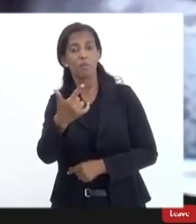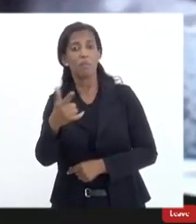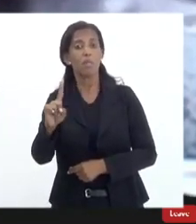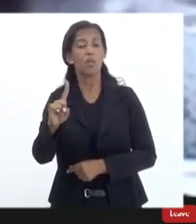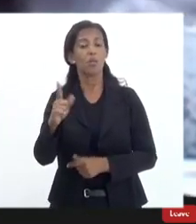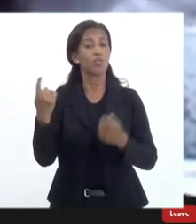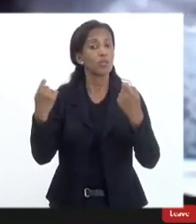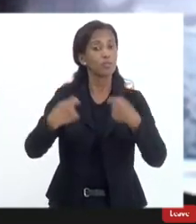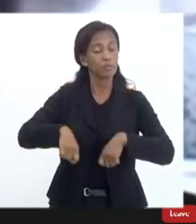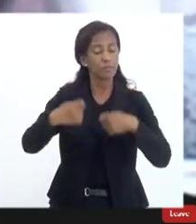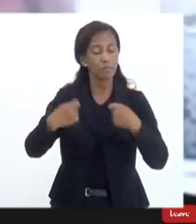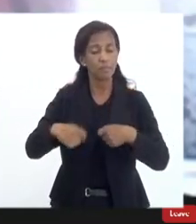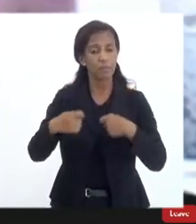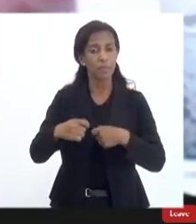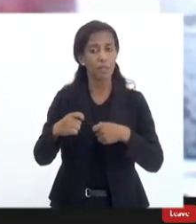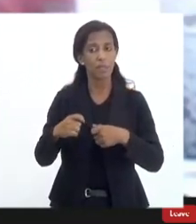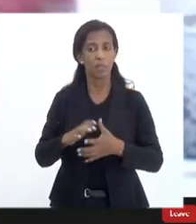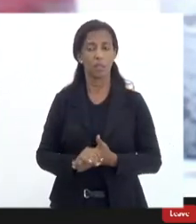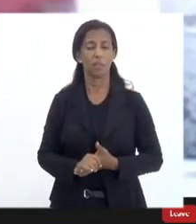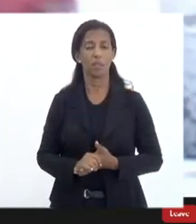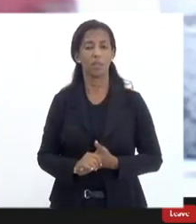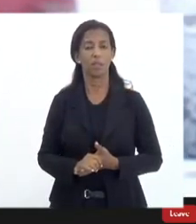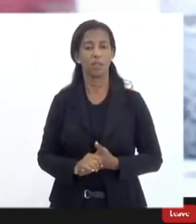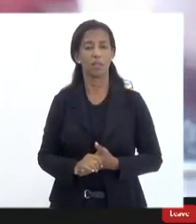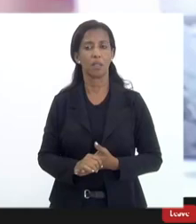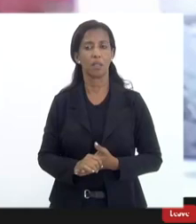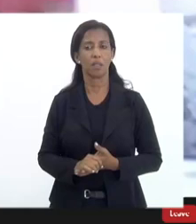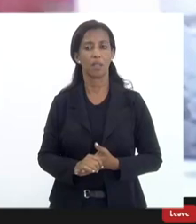que precisam, que estão, né, estão